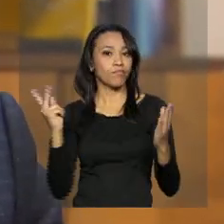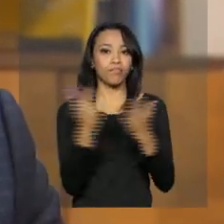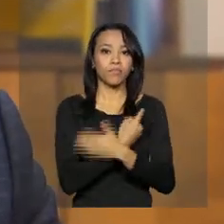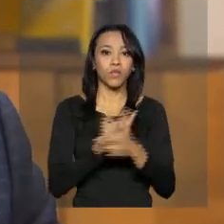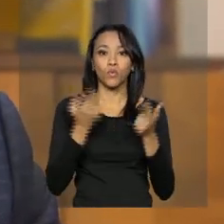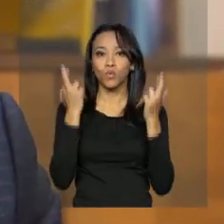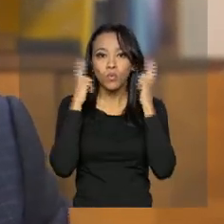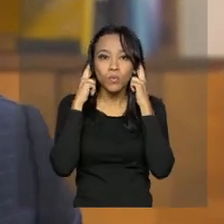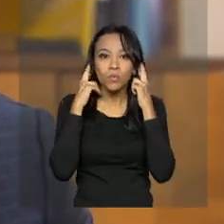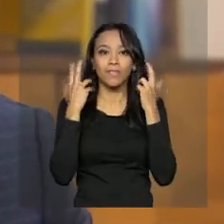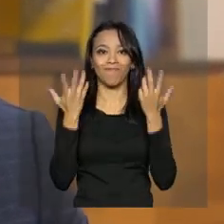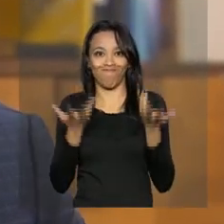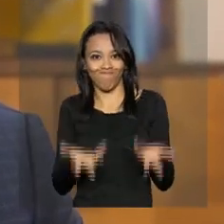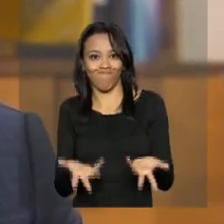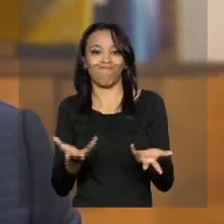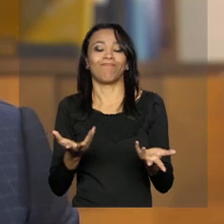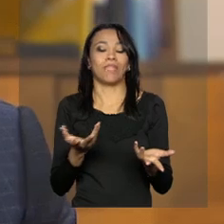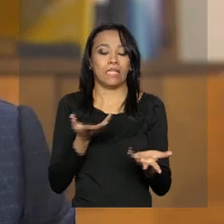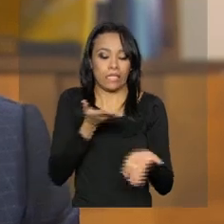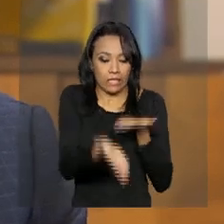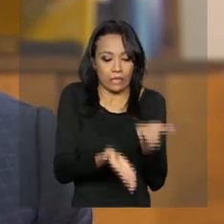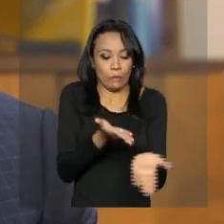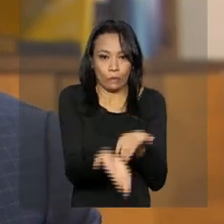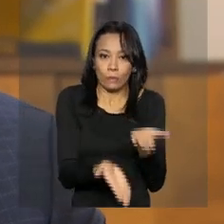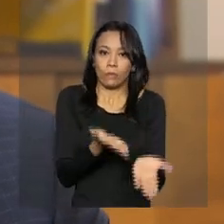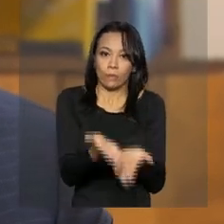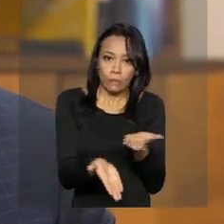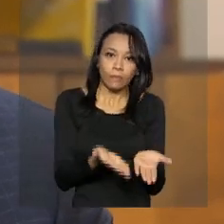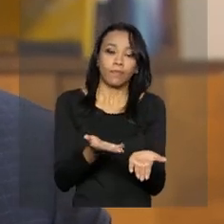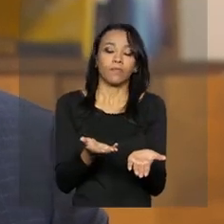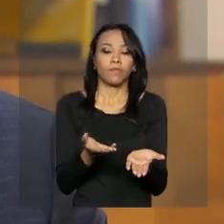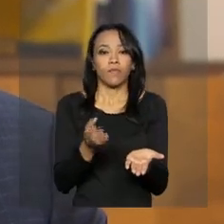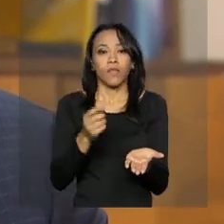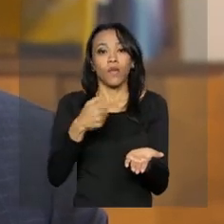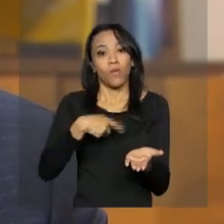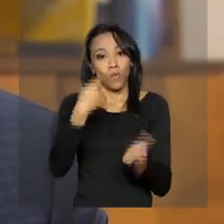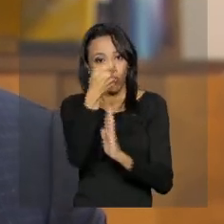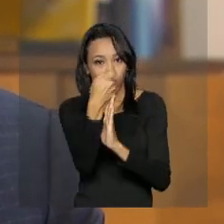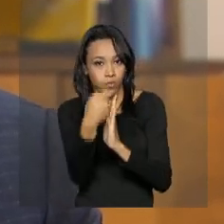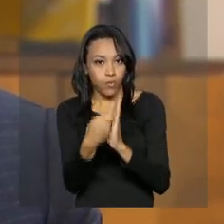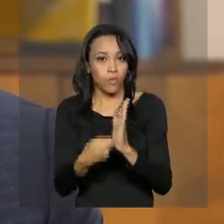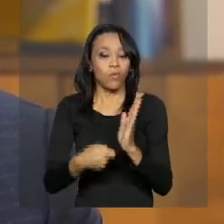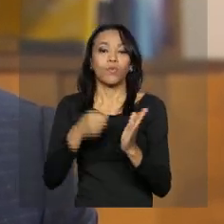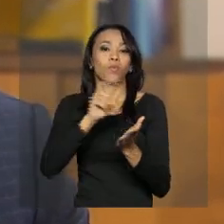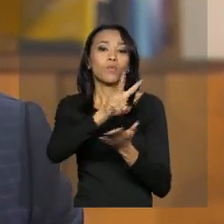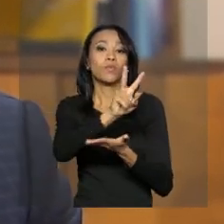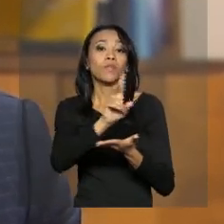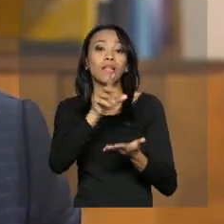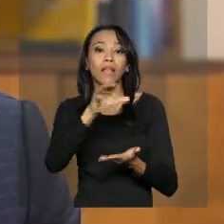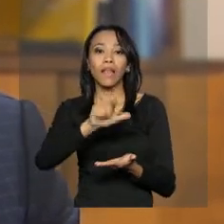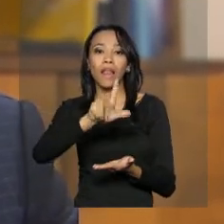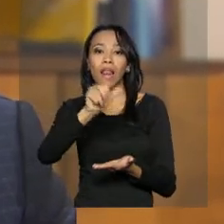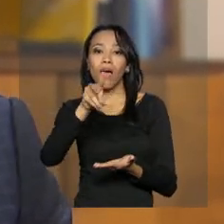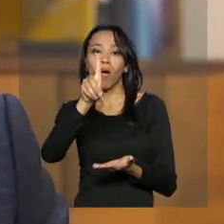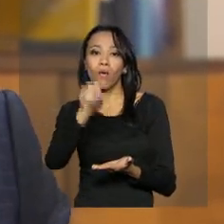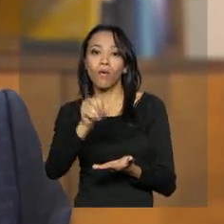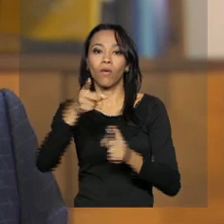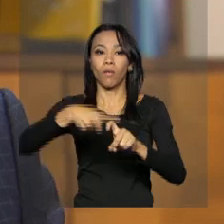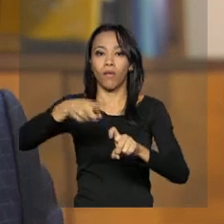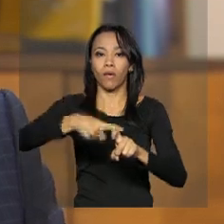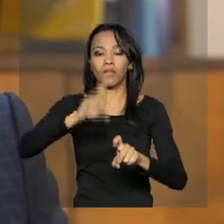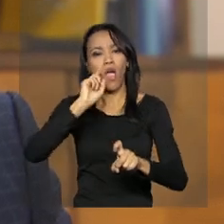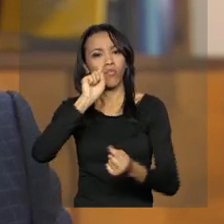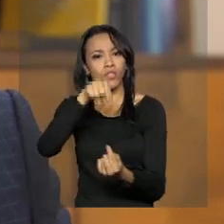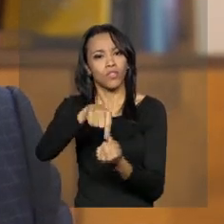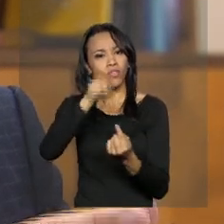poder fazer um outro tipo de Cuidado então ela tem o laudo médico ele tem um objetivo de planejar e